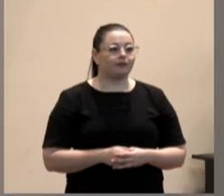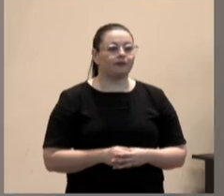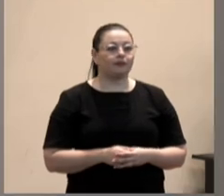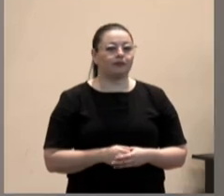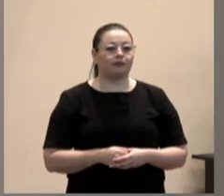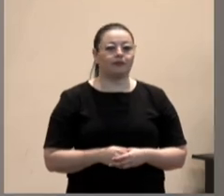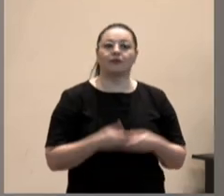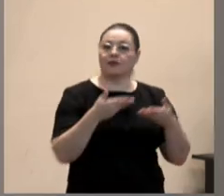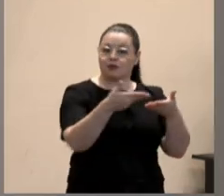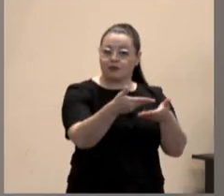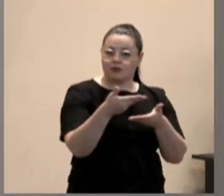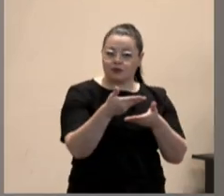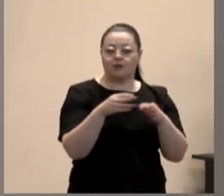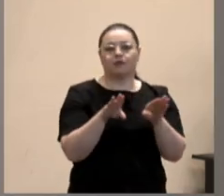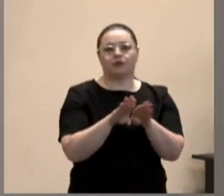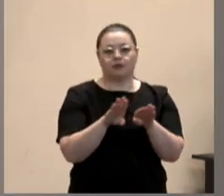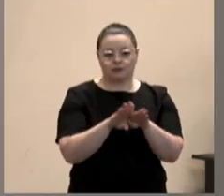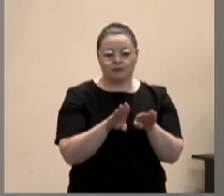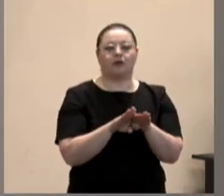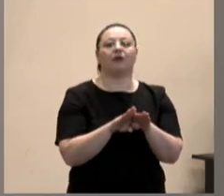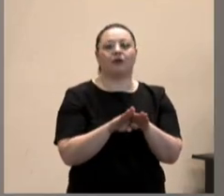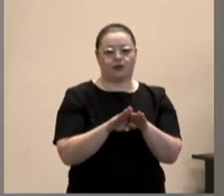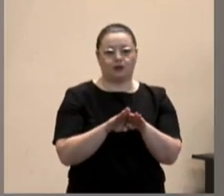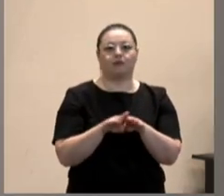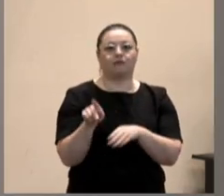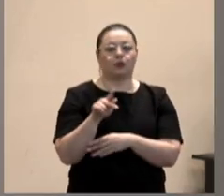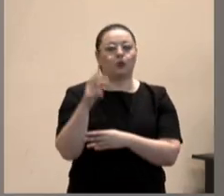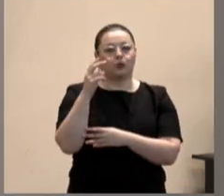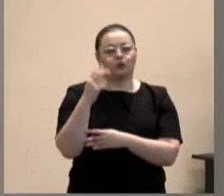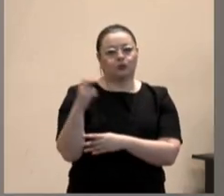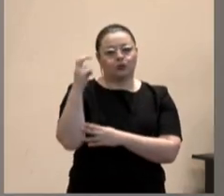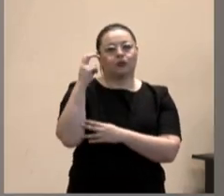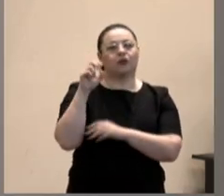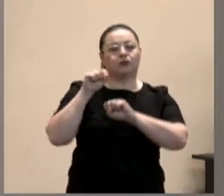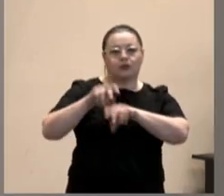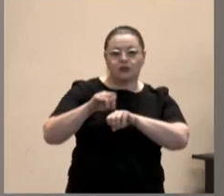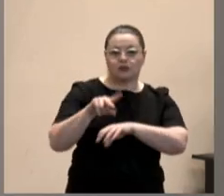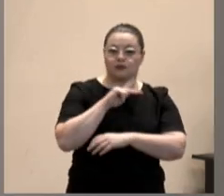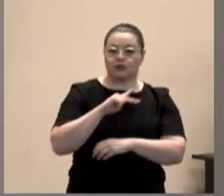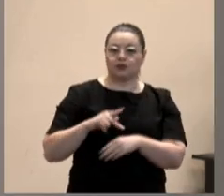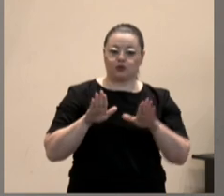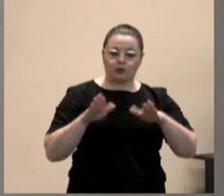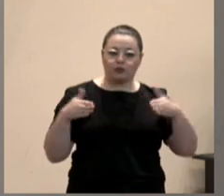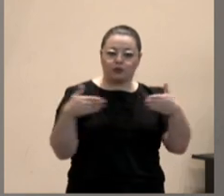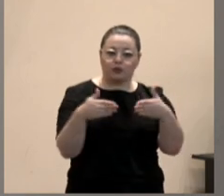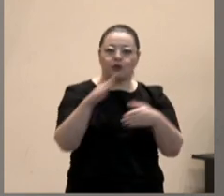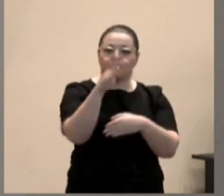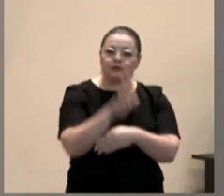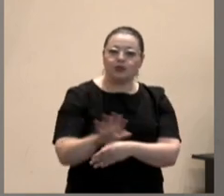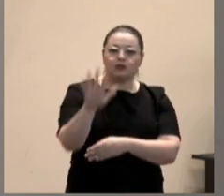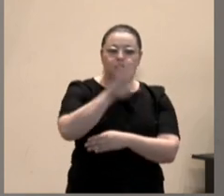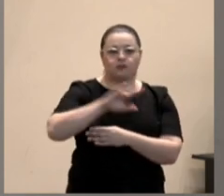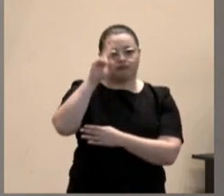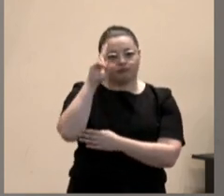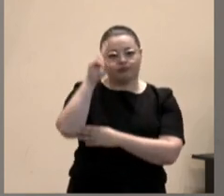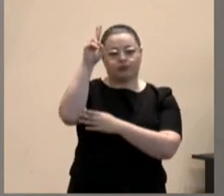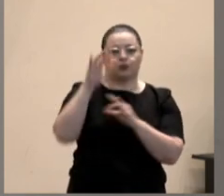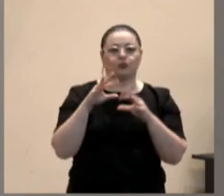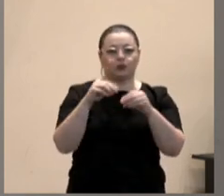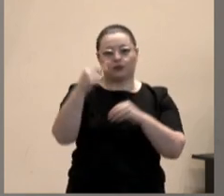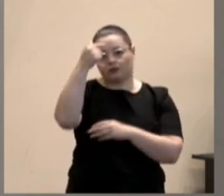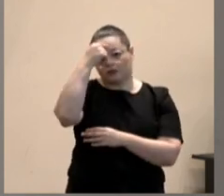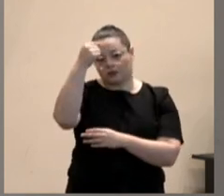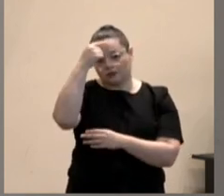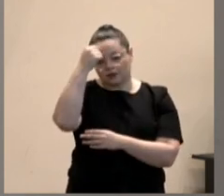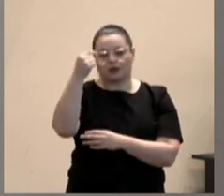Convidamos também a doutora em Educação e presidente do Fórum Nacional de Diretores e Diretoras de Faculdades,